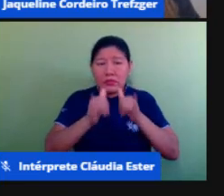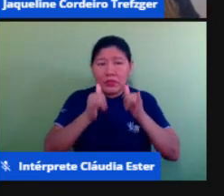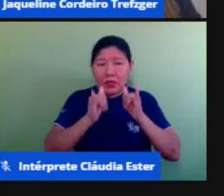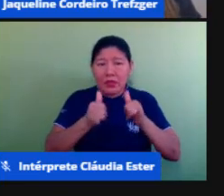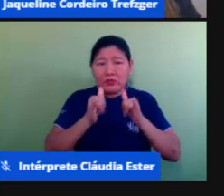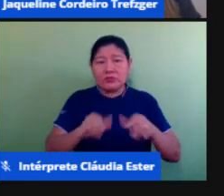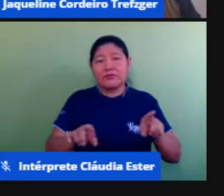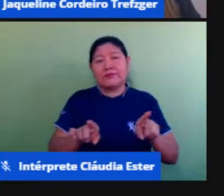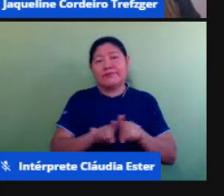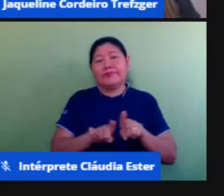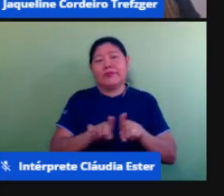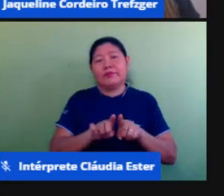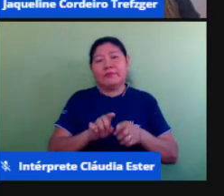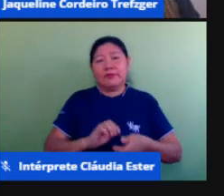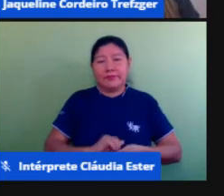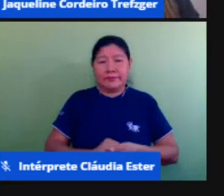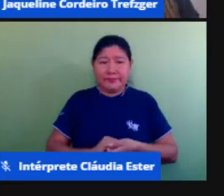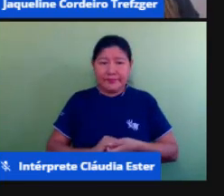Próximo slide.